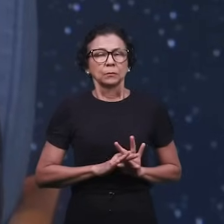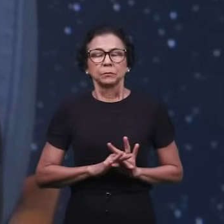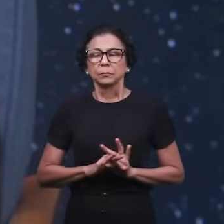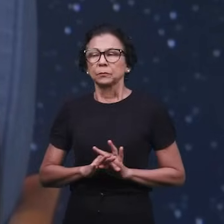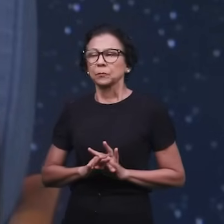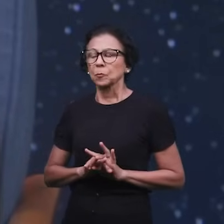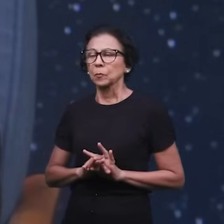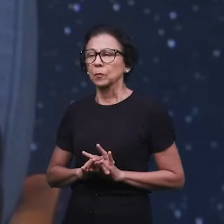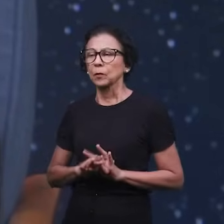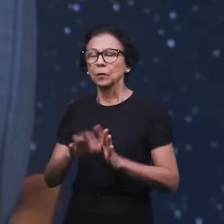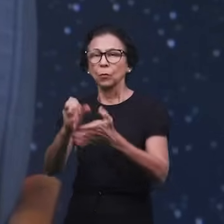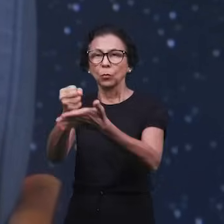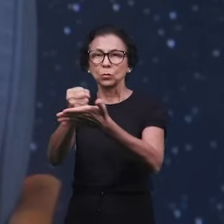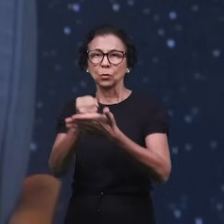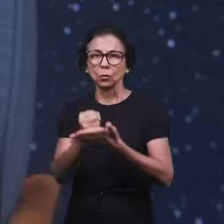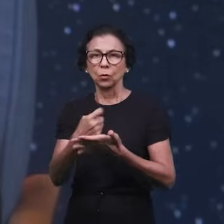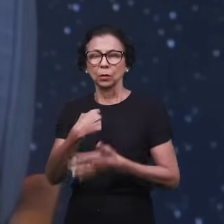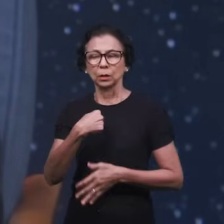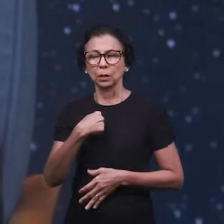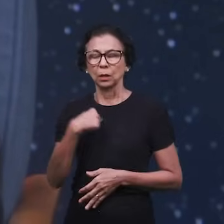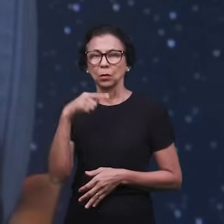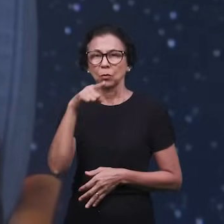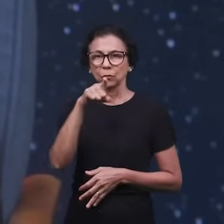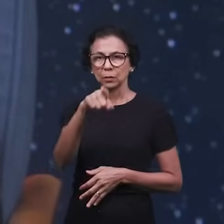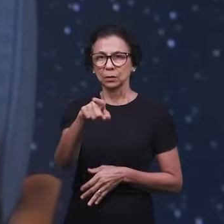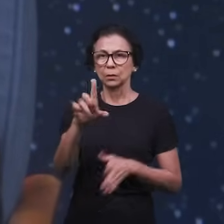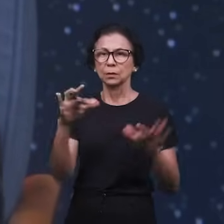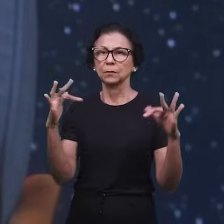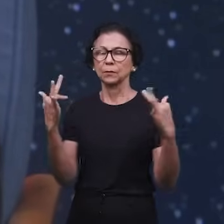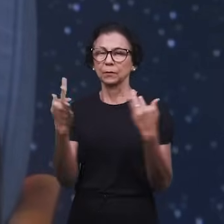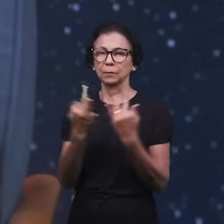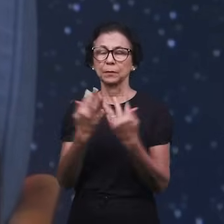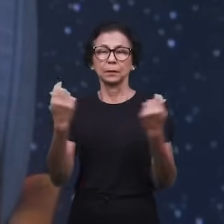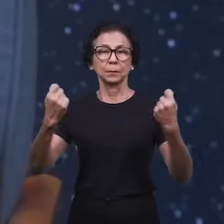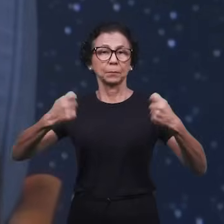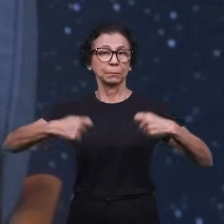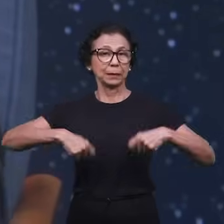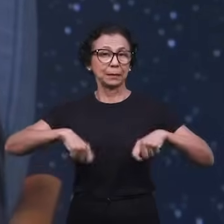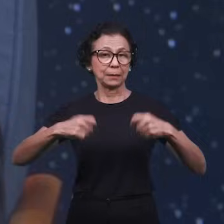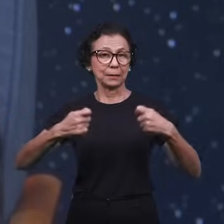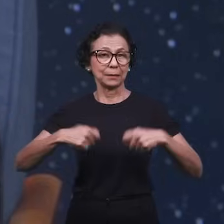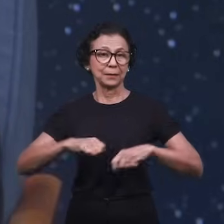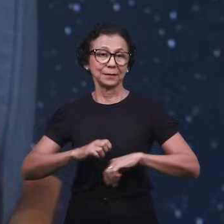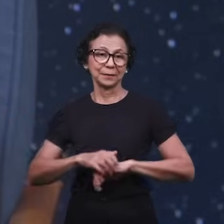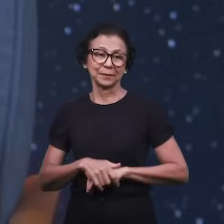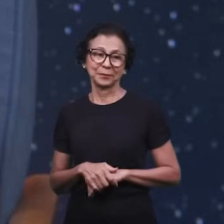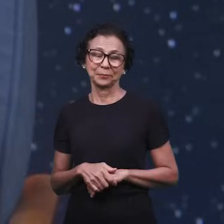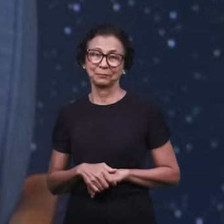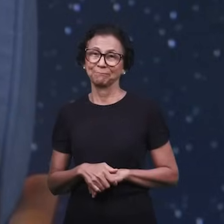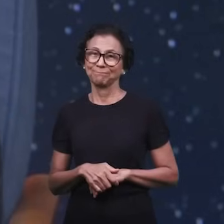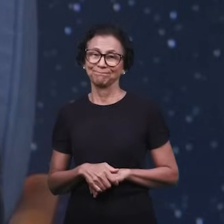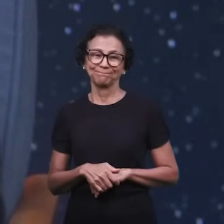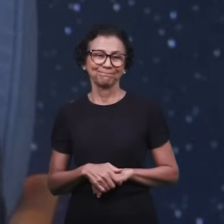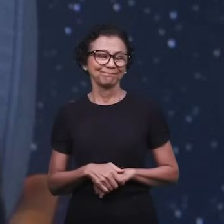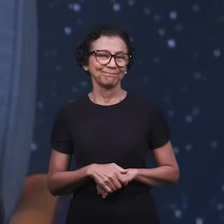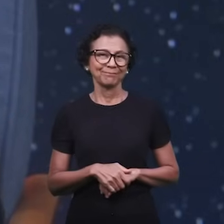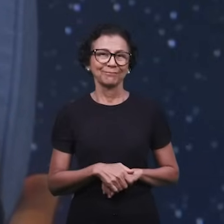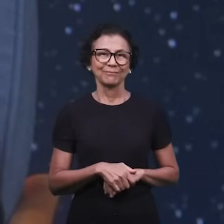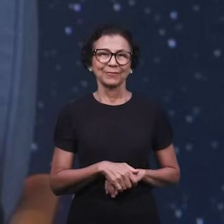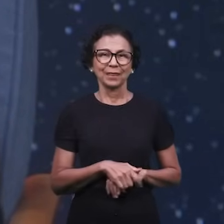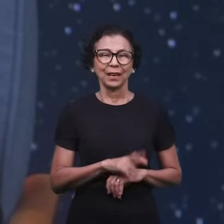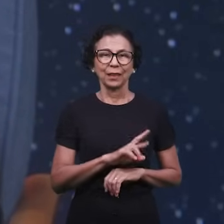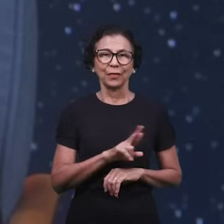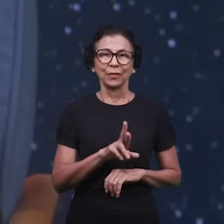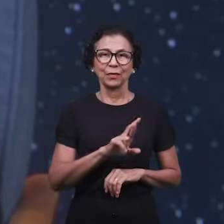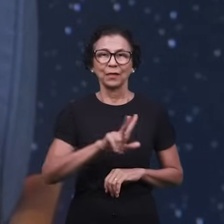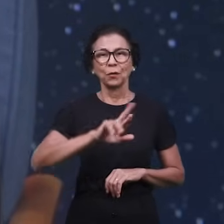que você, que eu, a sua família precisa, não vai vir de nenhuma